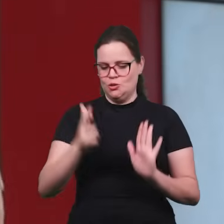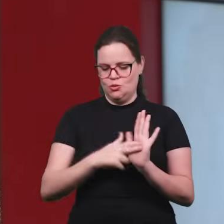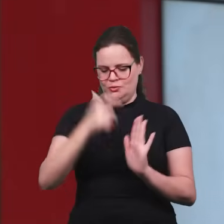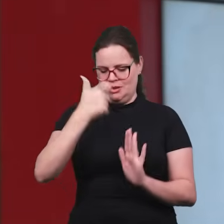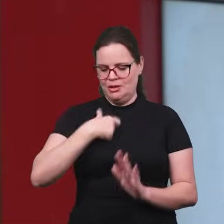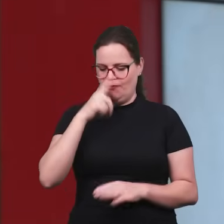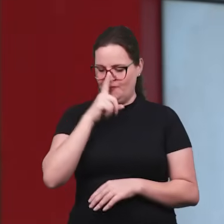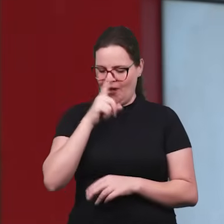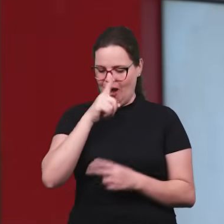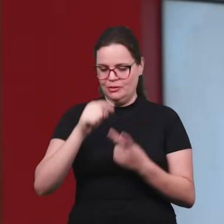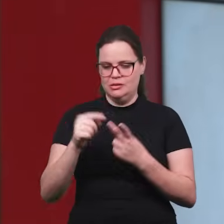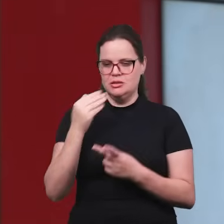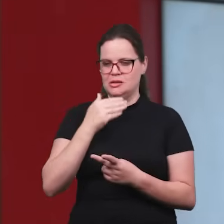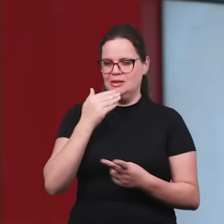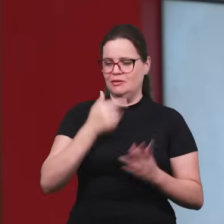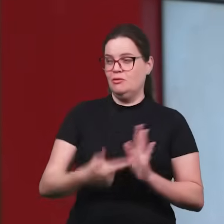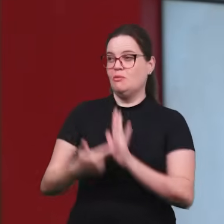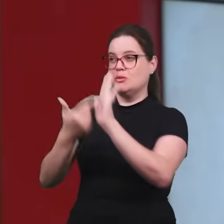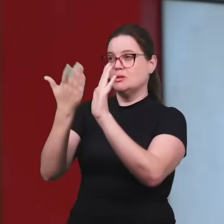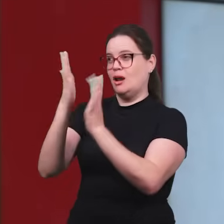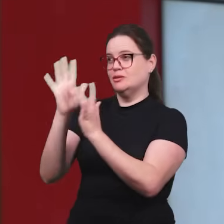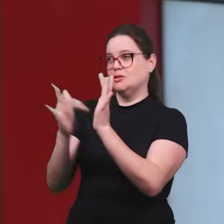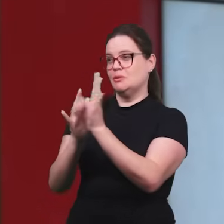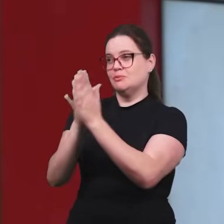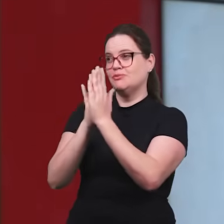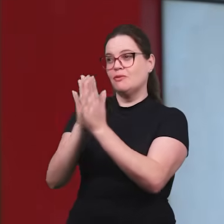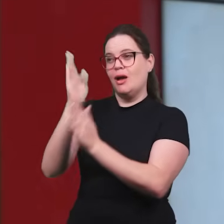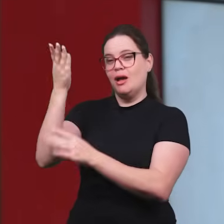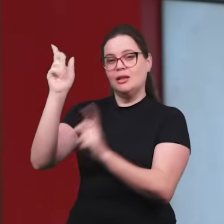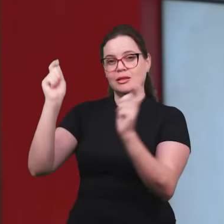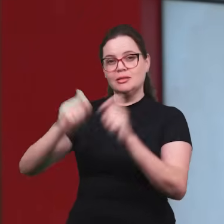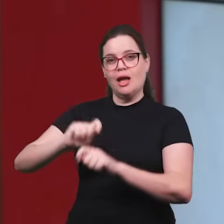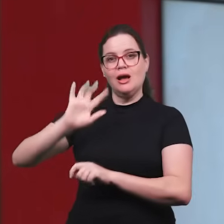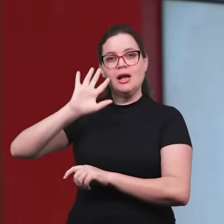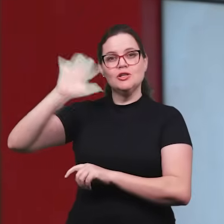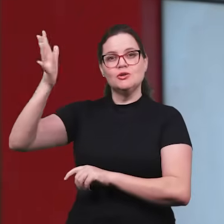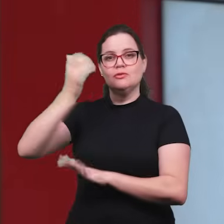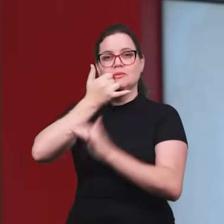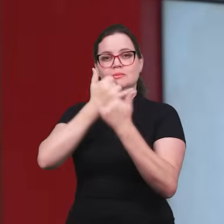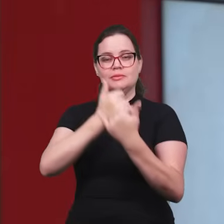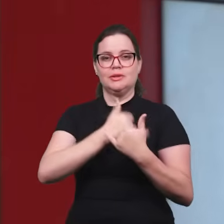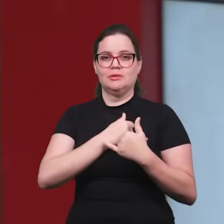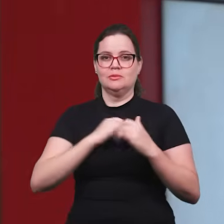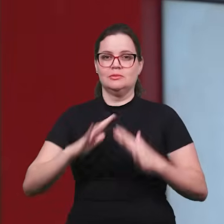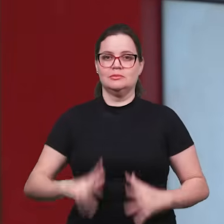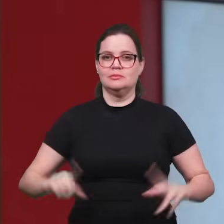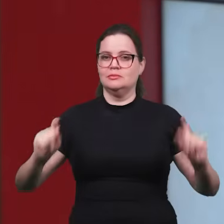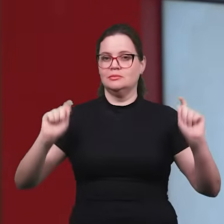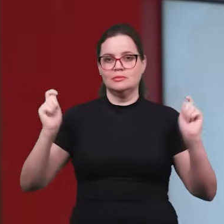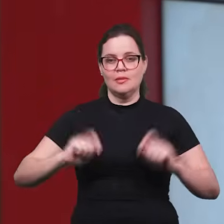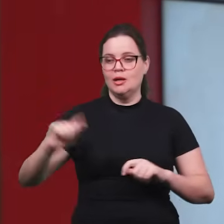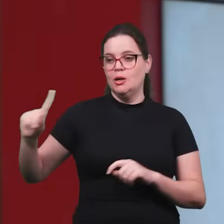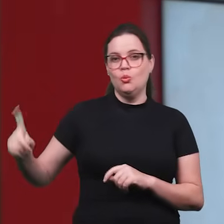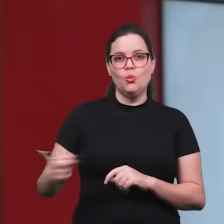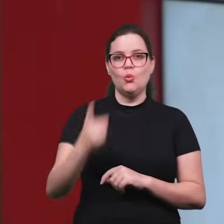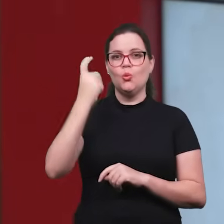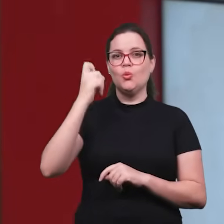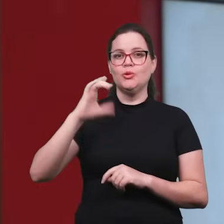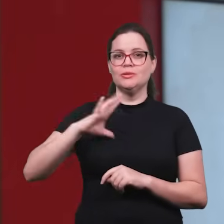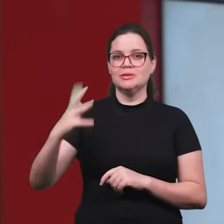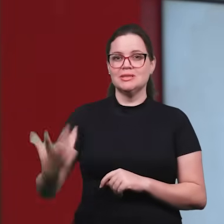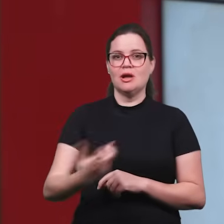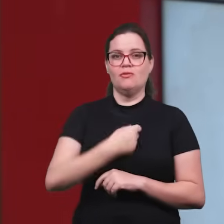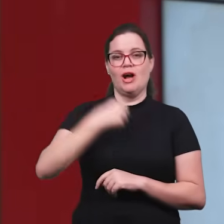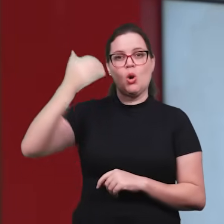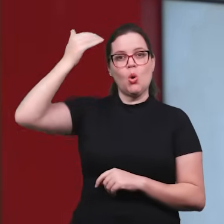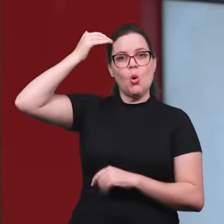falhamos e trazemos até Jesus. Porque Ele é o único que pode perdoar os nossos pecados. Ele é o único que pode nos remir da culpa,